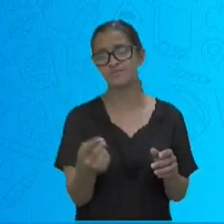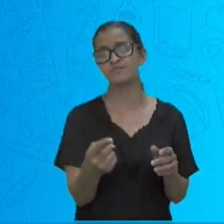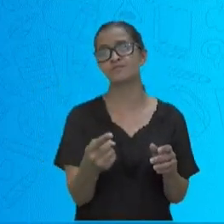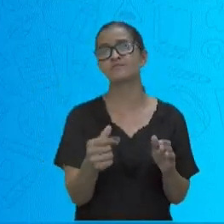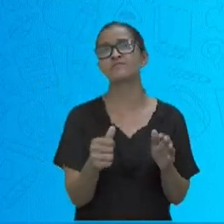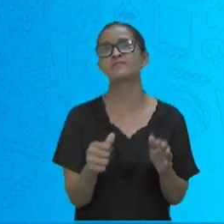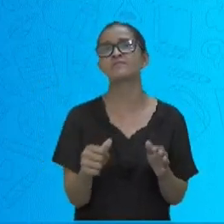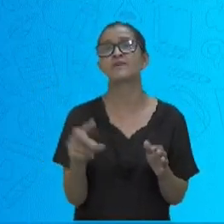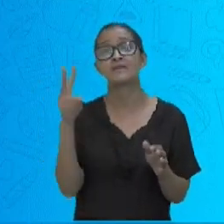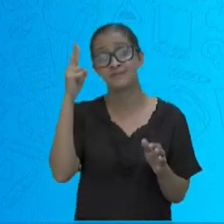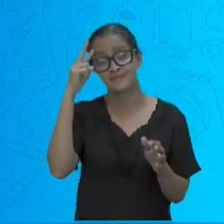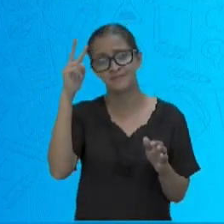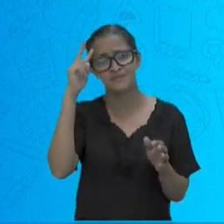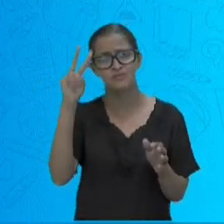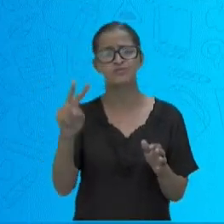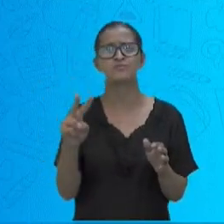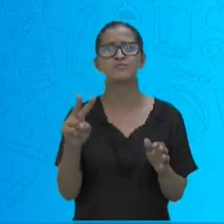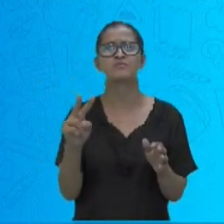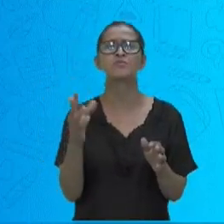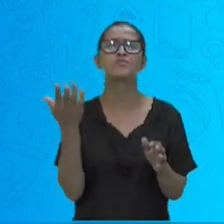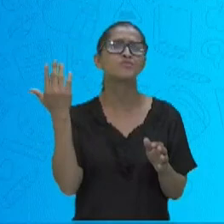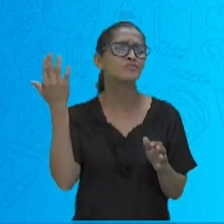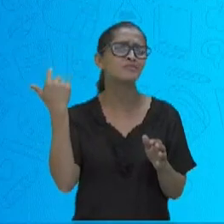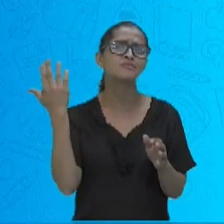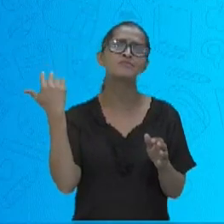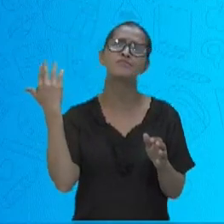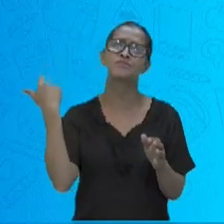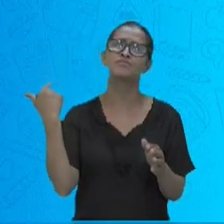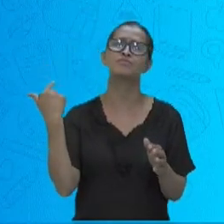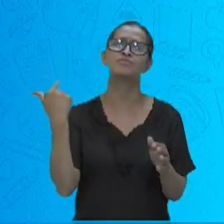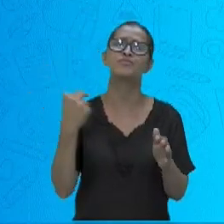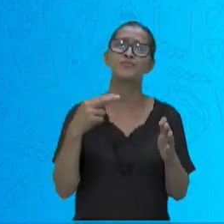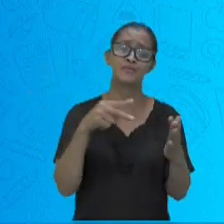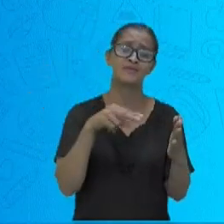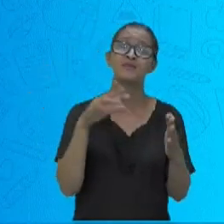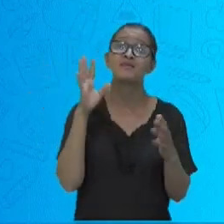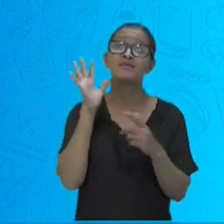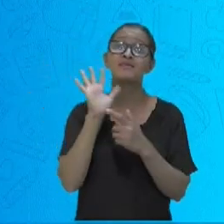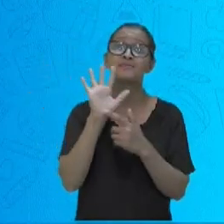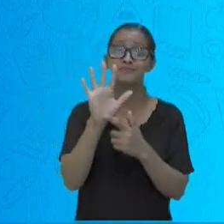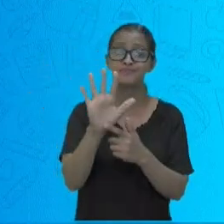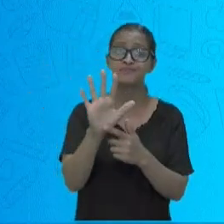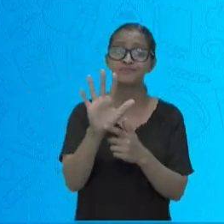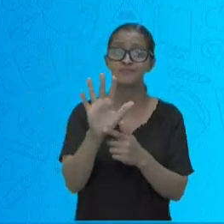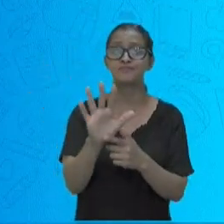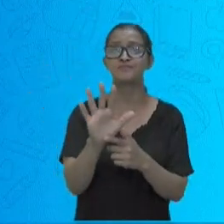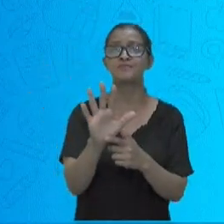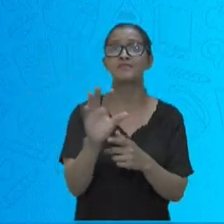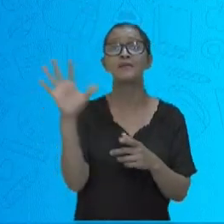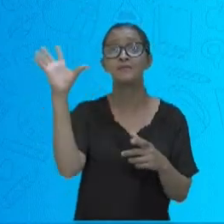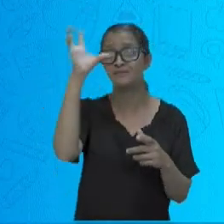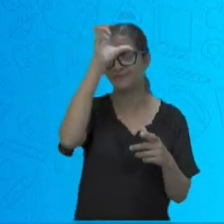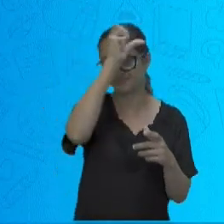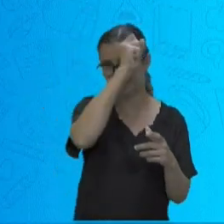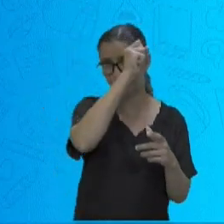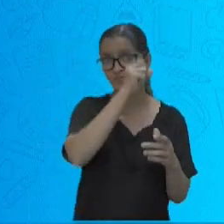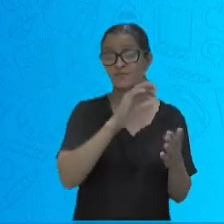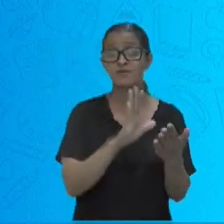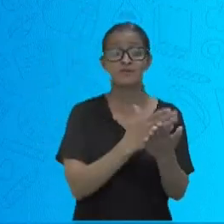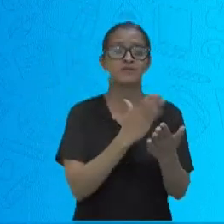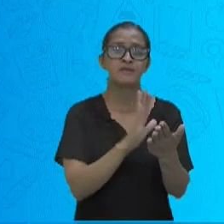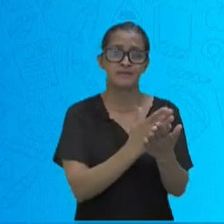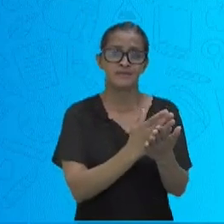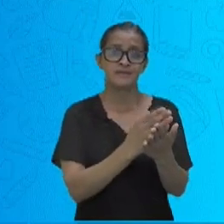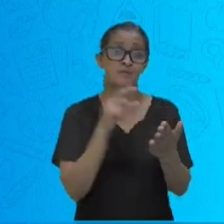vez, relembrem tudo que nós falamos. Anotem as informações necessárias no seu caderno e volte na plataforma